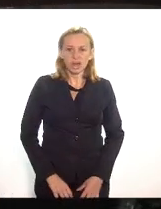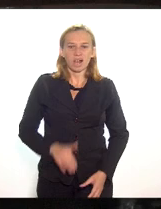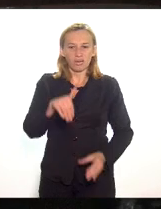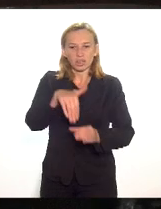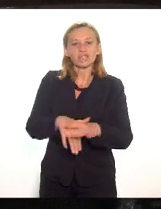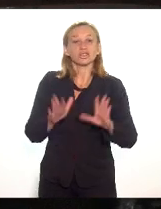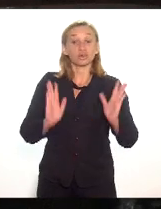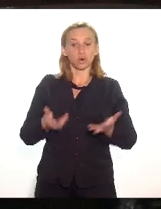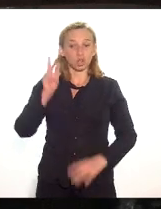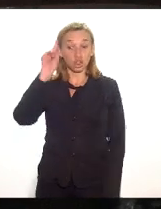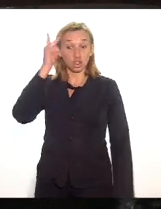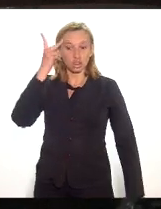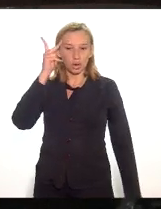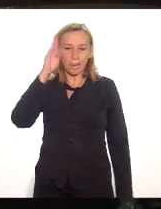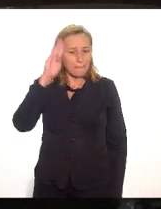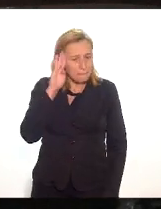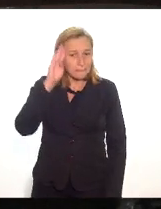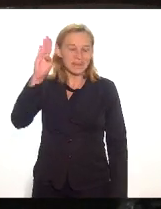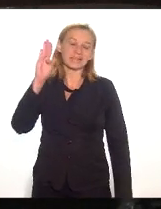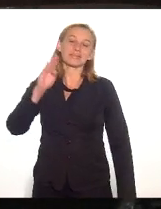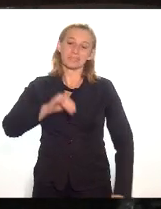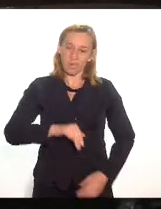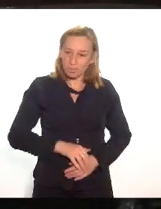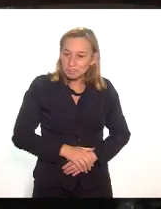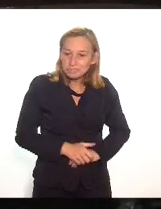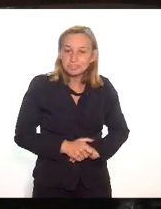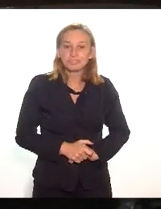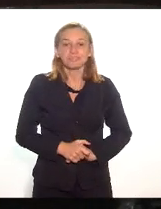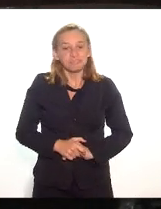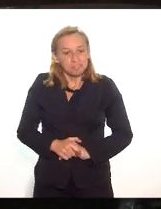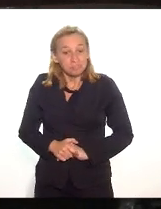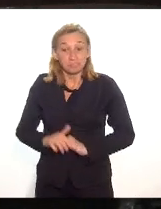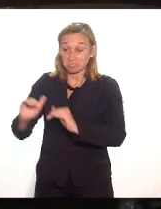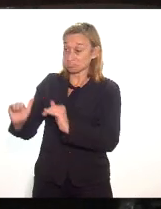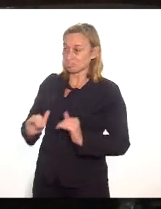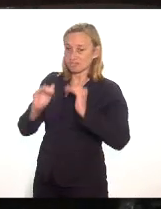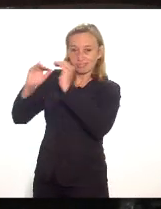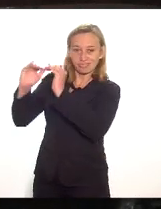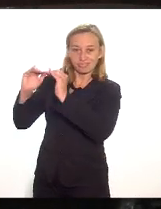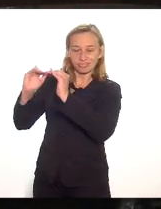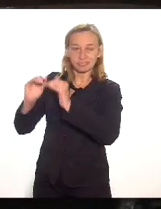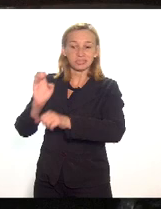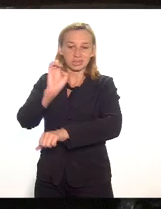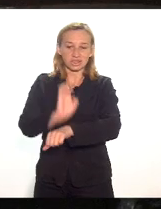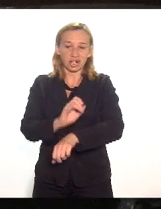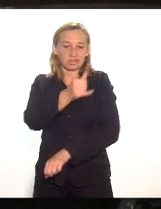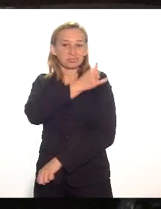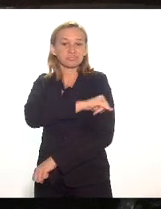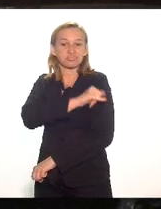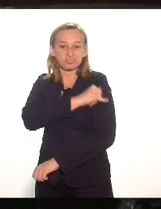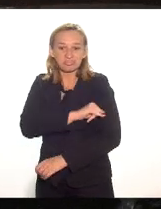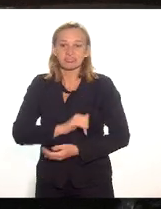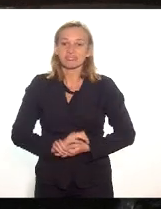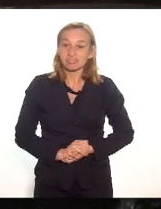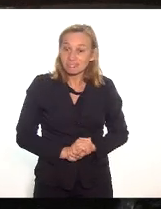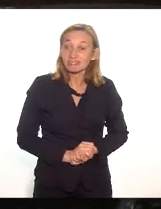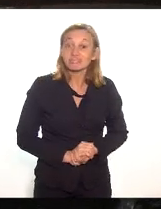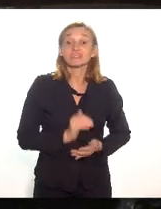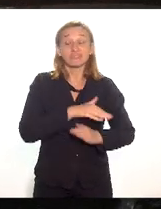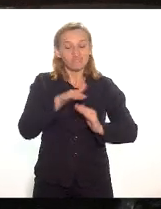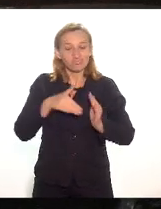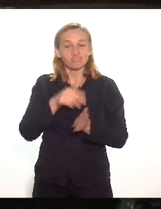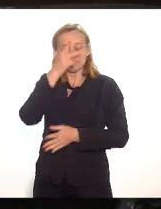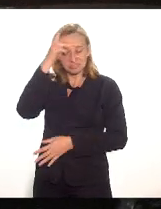mas fundamental para a soberania do Estado do Rio de Janeiro. Todo